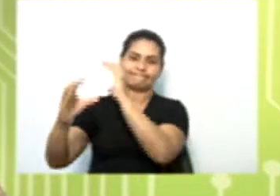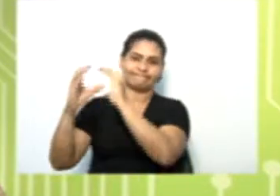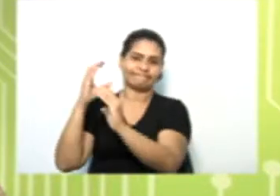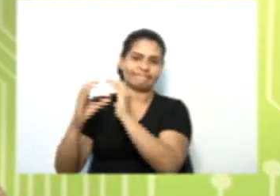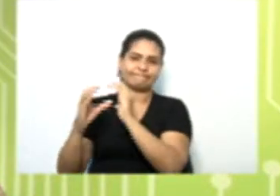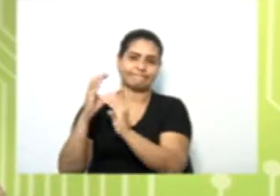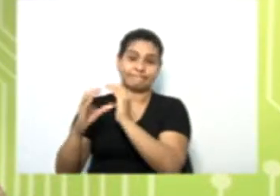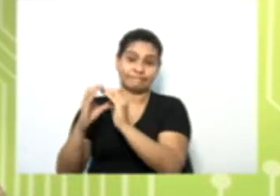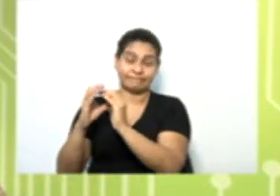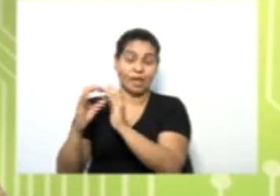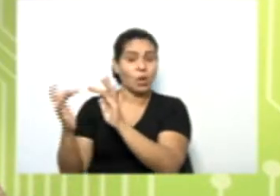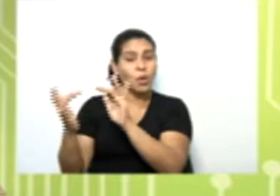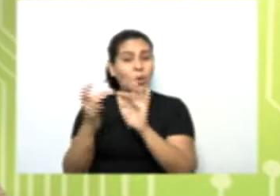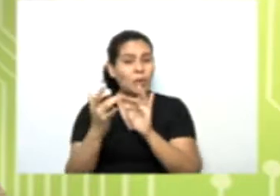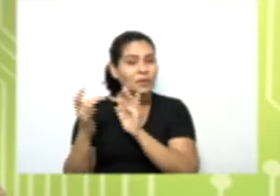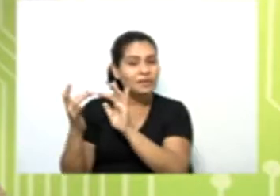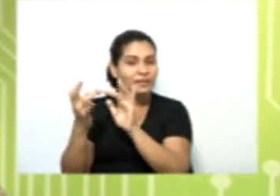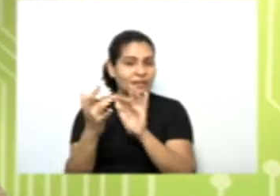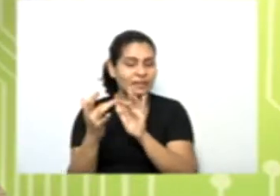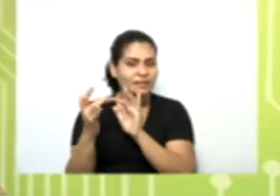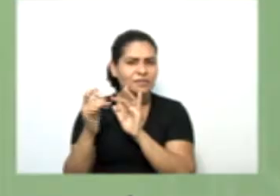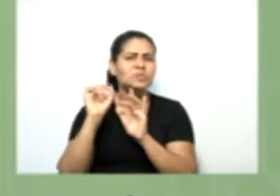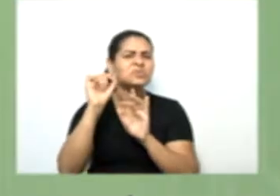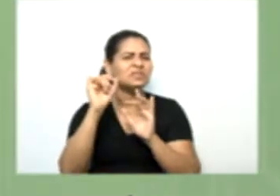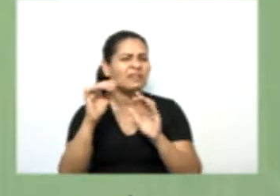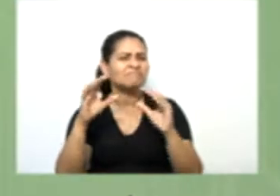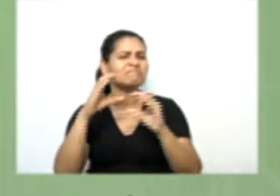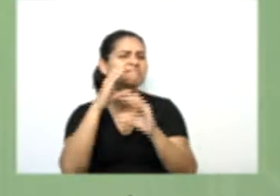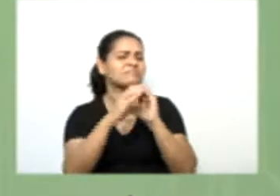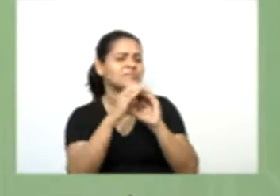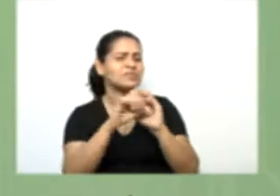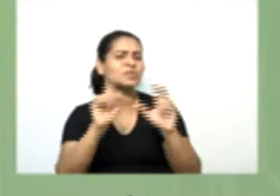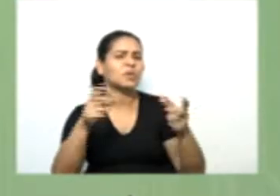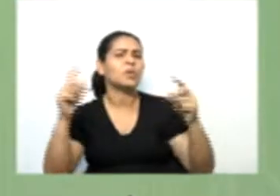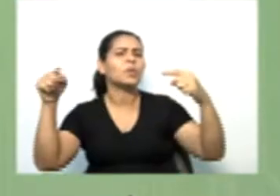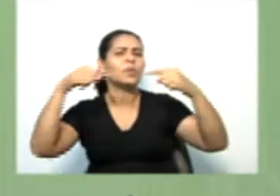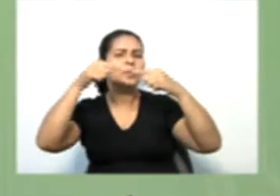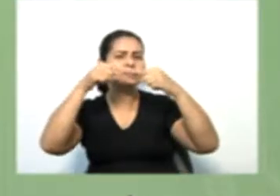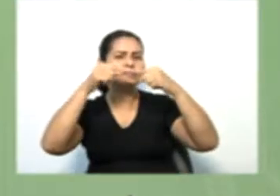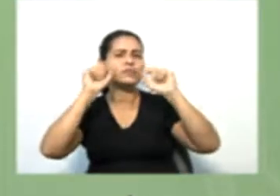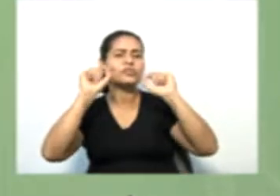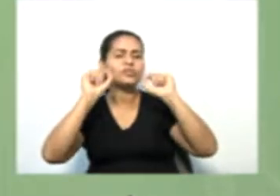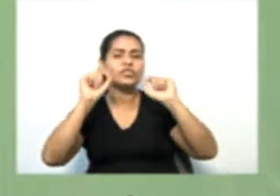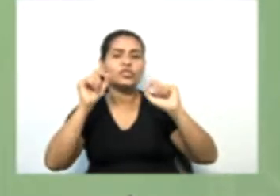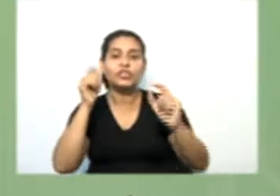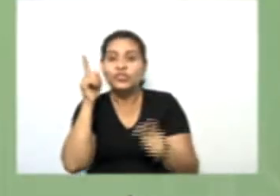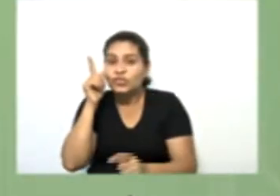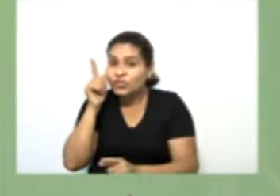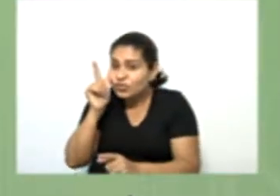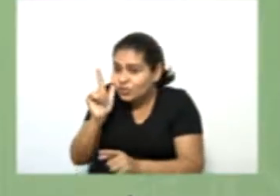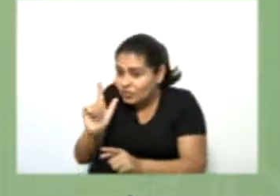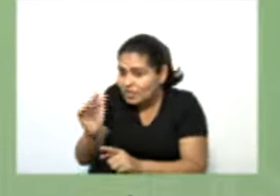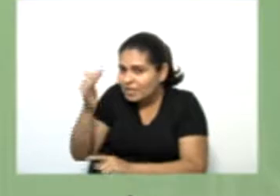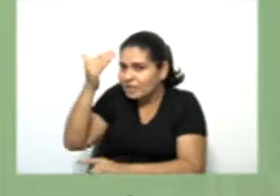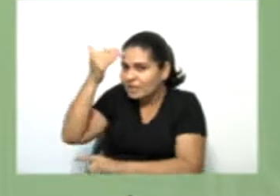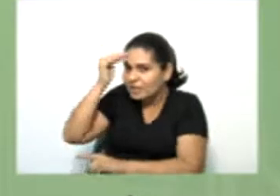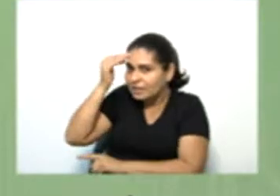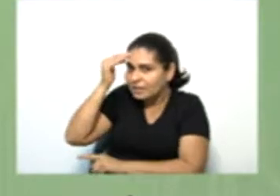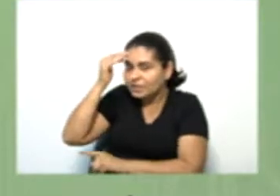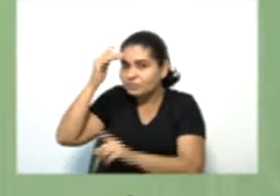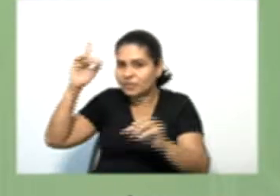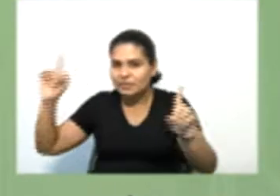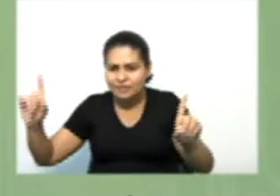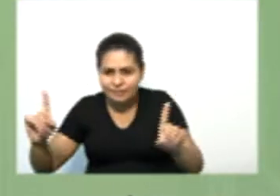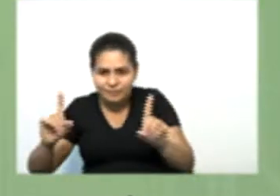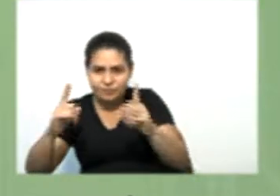não é verdade? Então, olha lá, o que é a comunicação? A comunicação tem o objetivo de promover o entendimento por